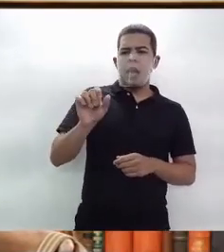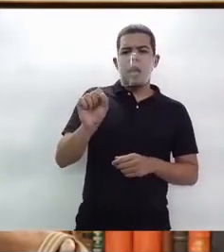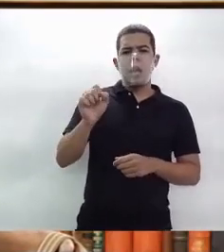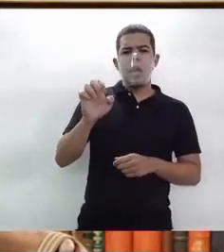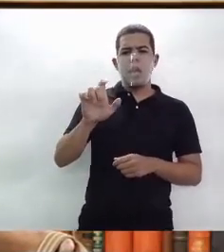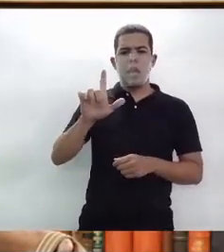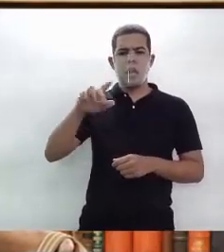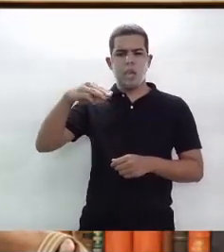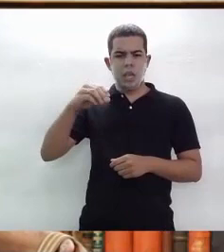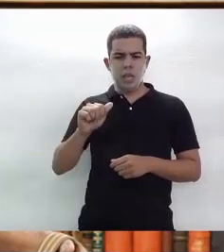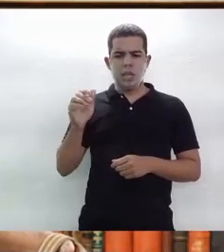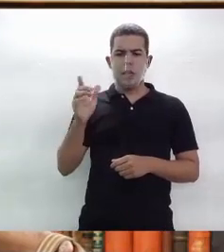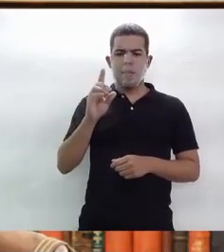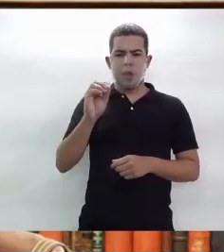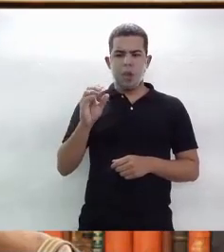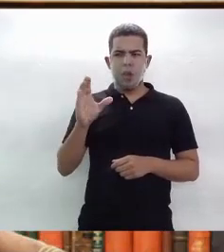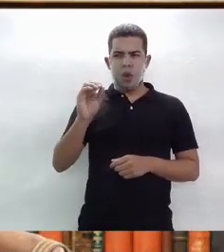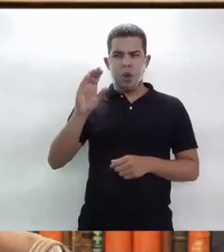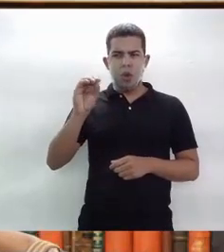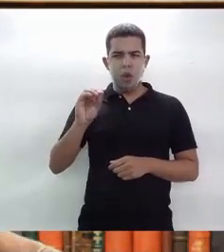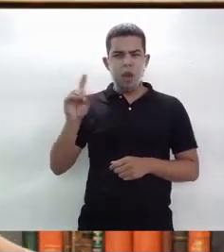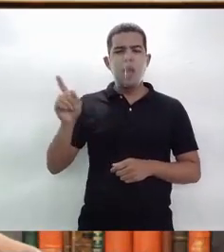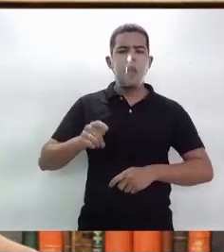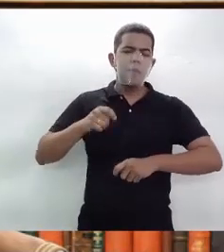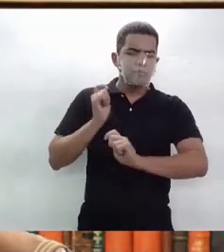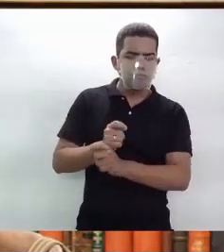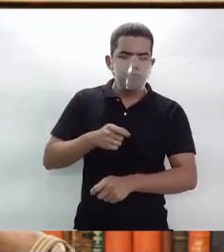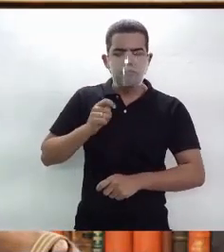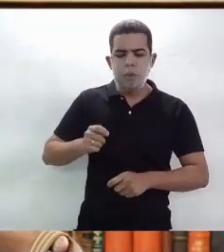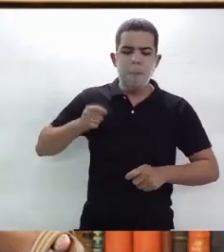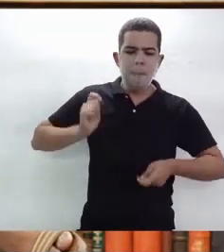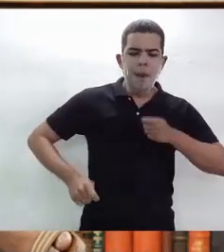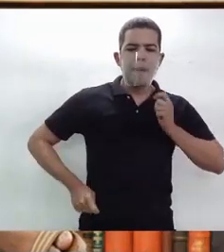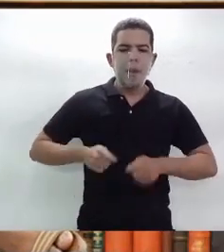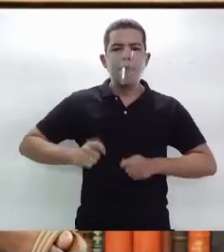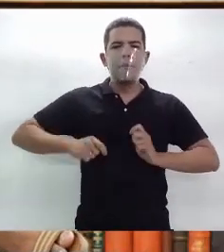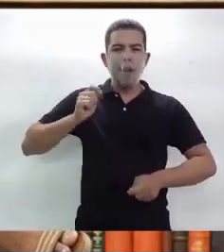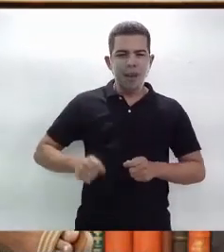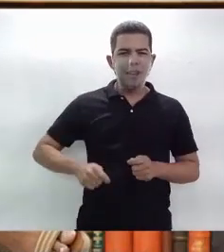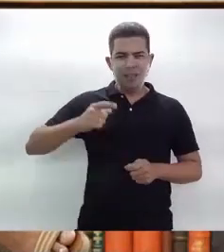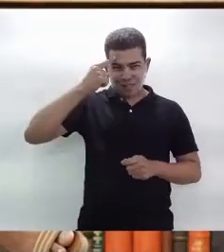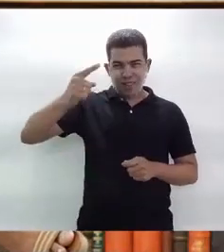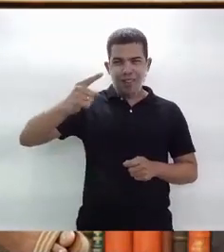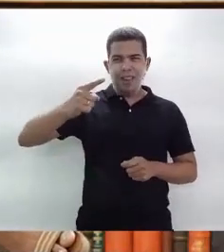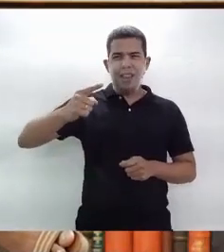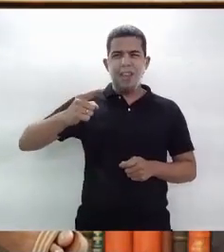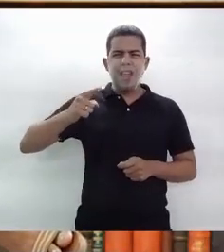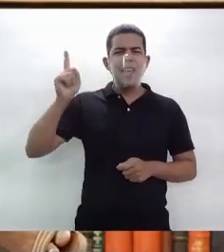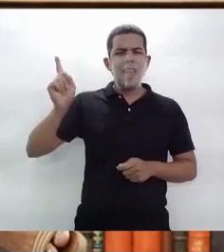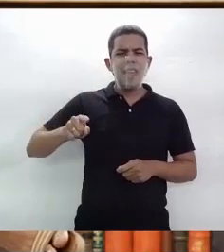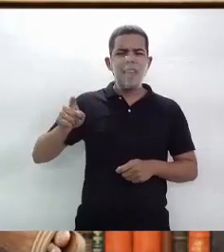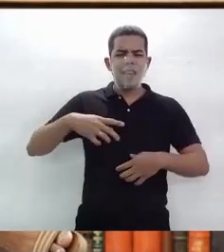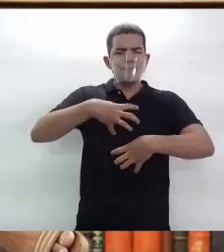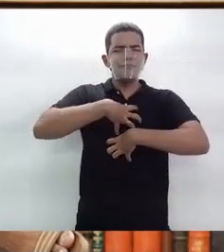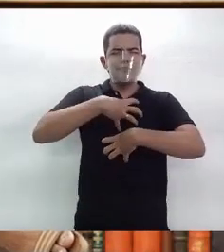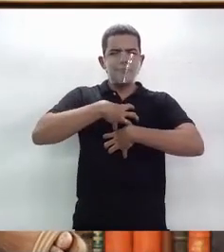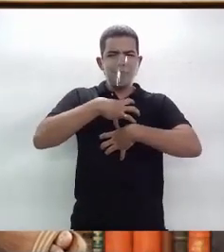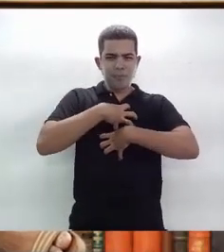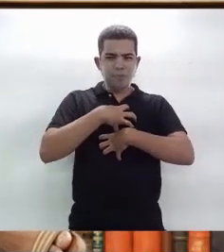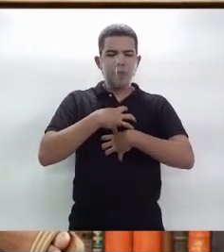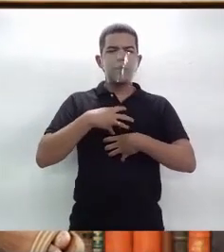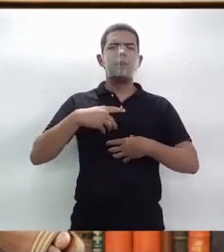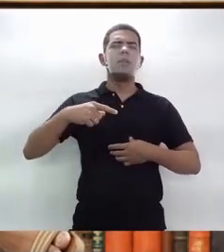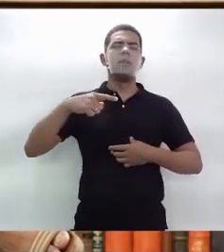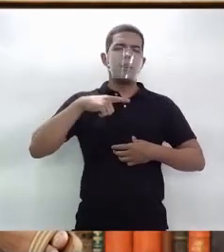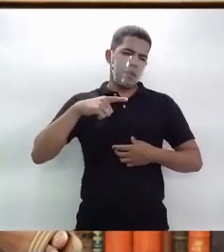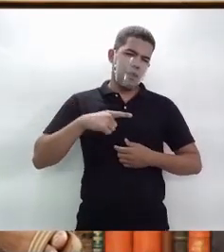até identifica que aquilo é coco, por causa, olha, passo da Ema, Leila, né? Aquele negócio, como é? Tem ritmo, né? Tem os ritmos que